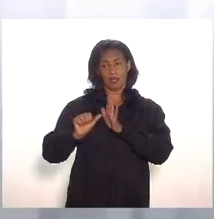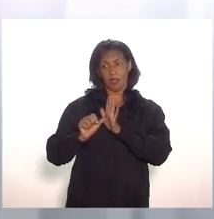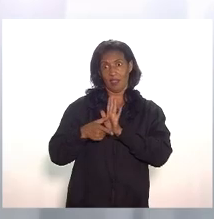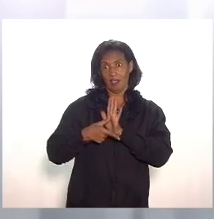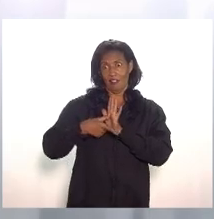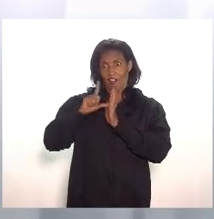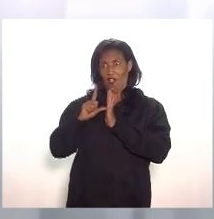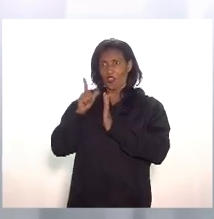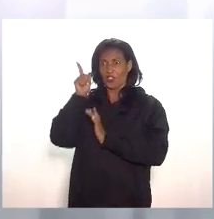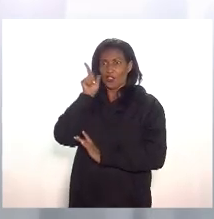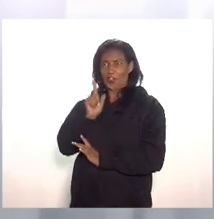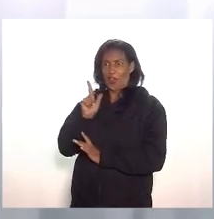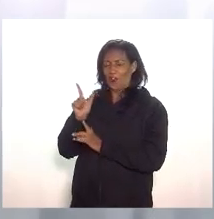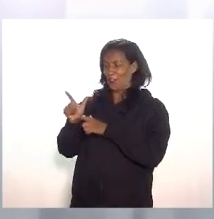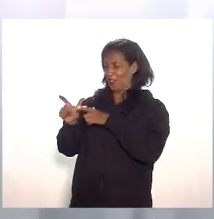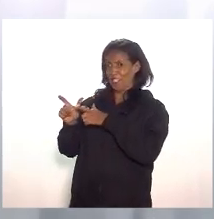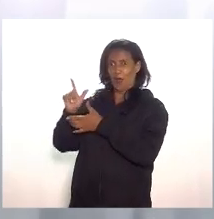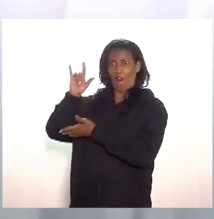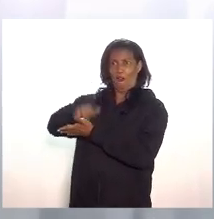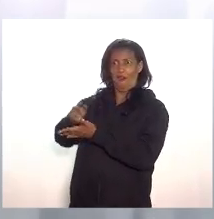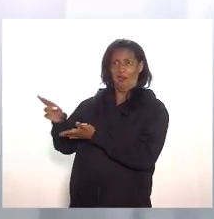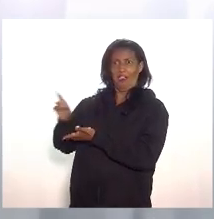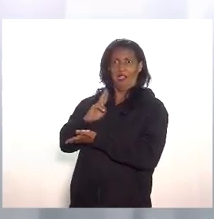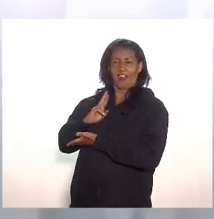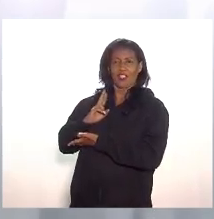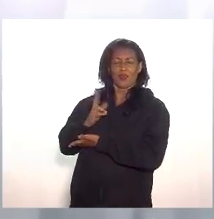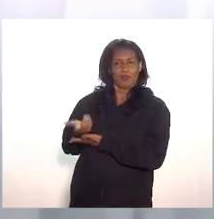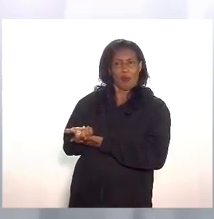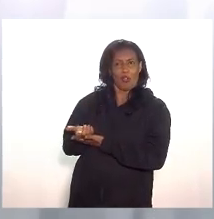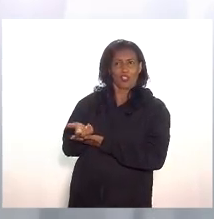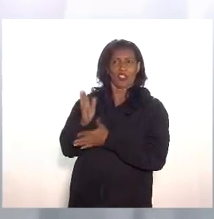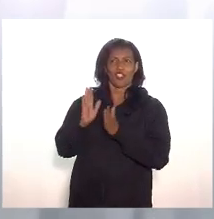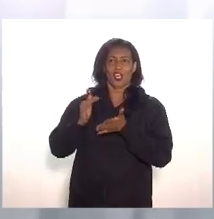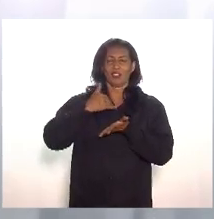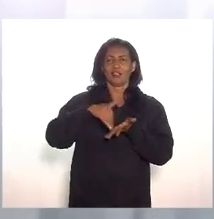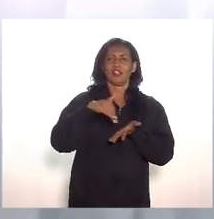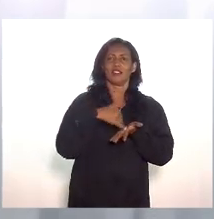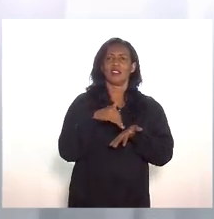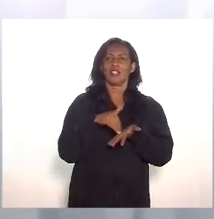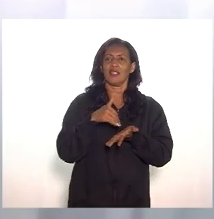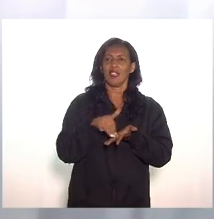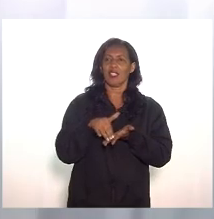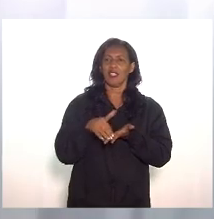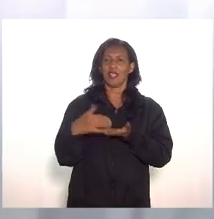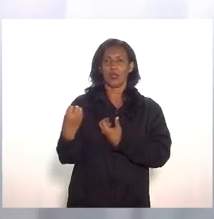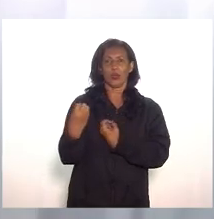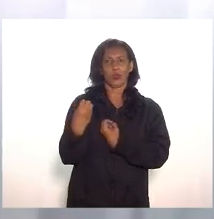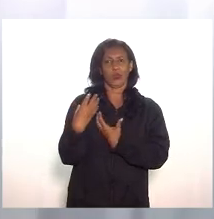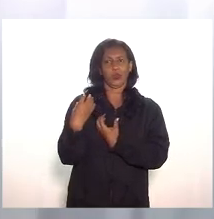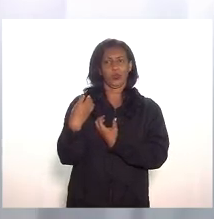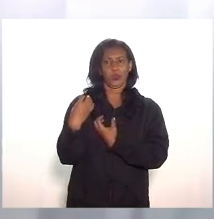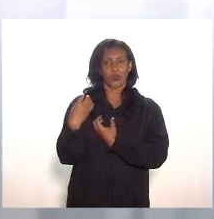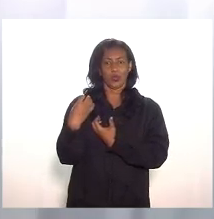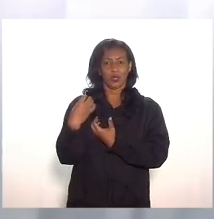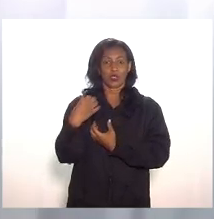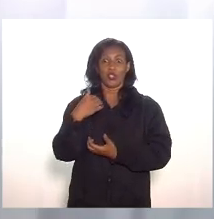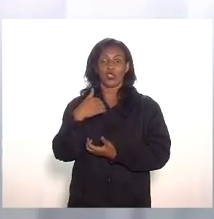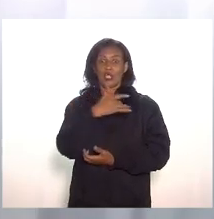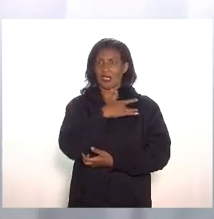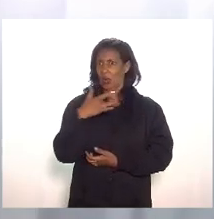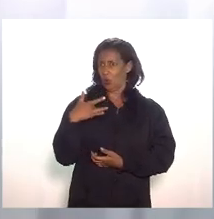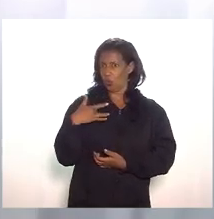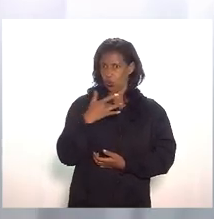a informação da baixa diligência, a resposta da Secretaria de Educação ou de Saúde, a da